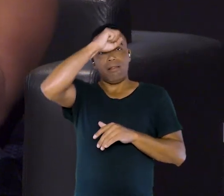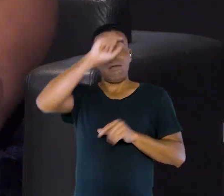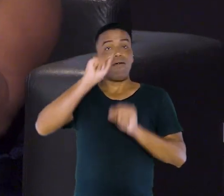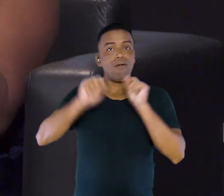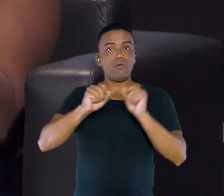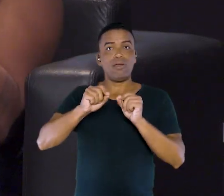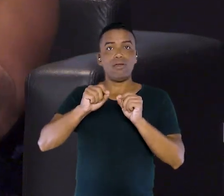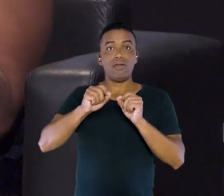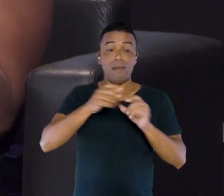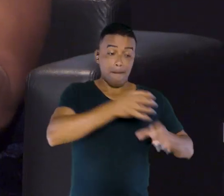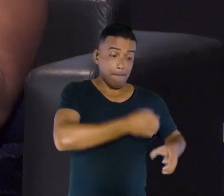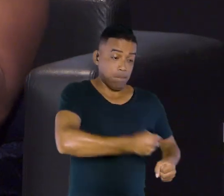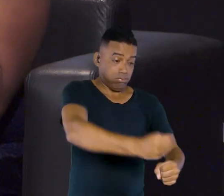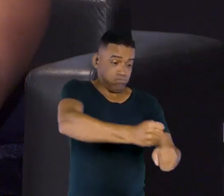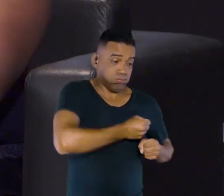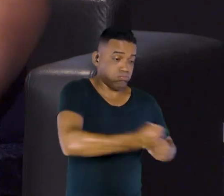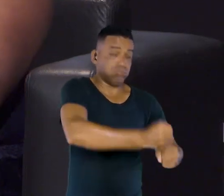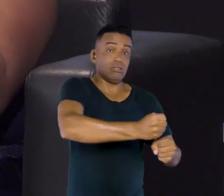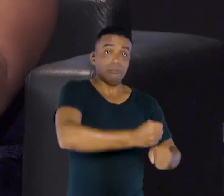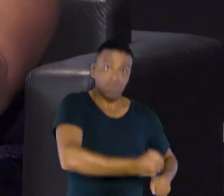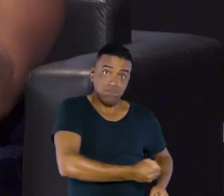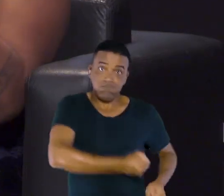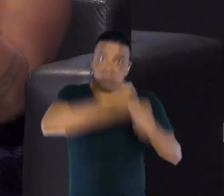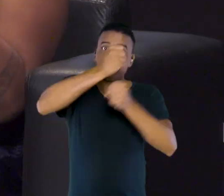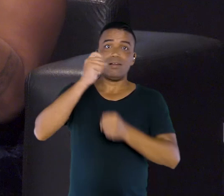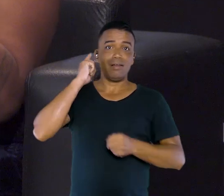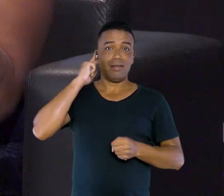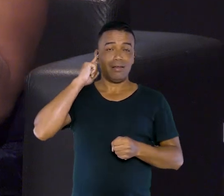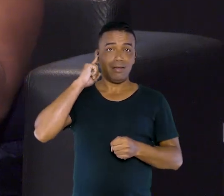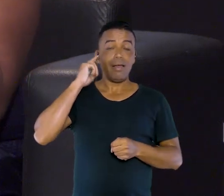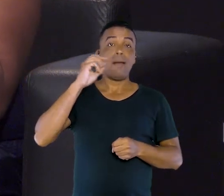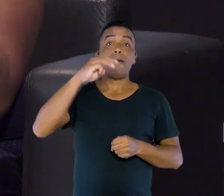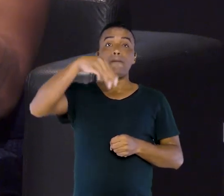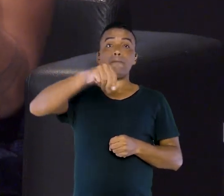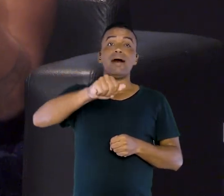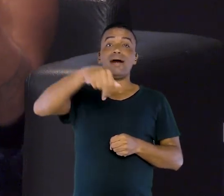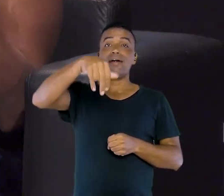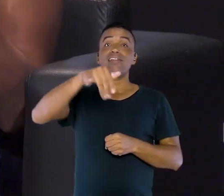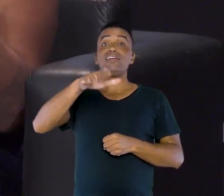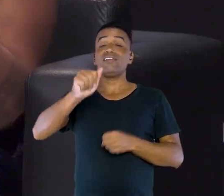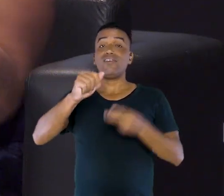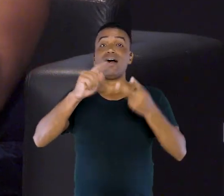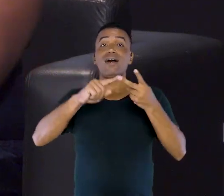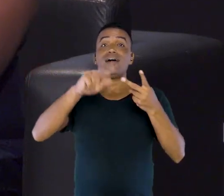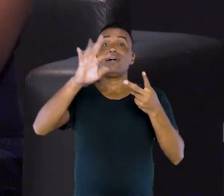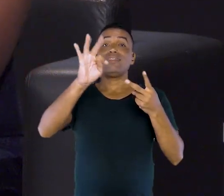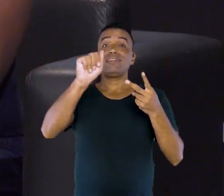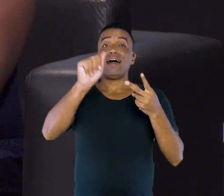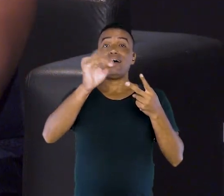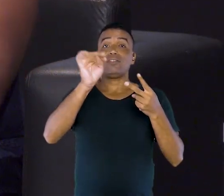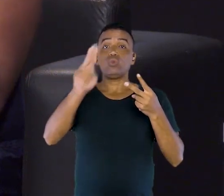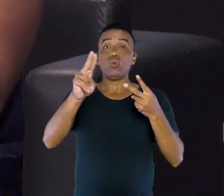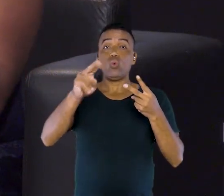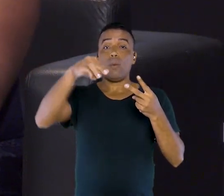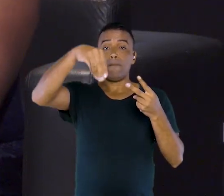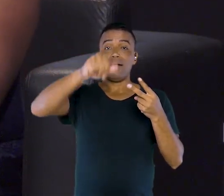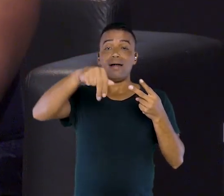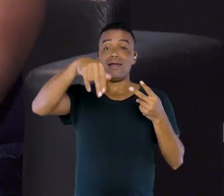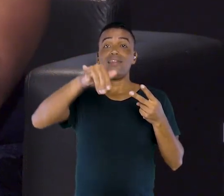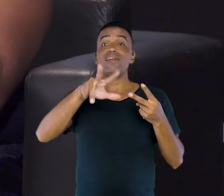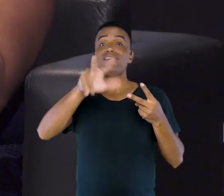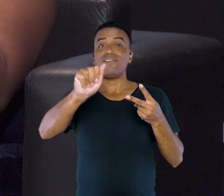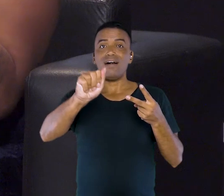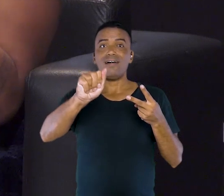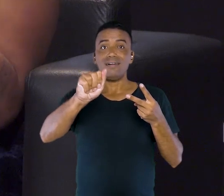aprendizado sacode a maniva, essa paca maniva, esse é tatu maniva, esse você vai